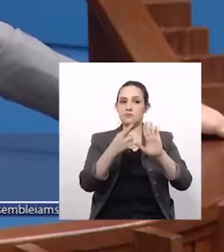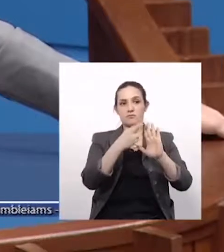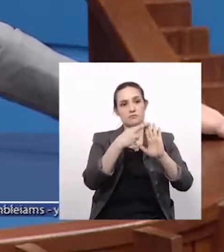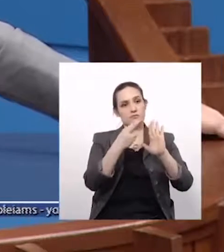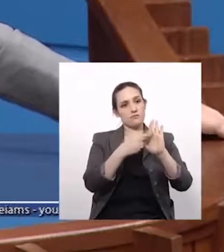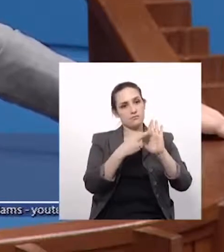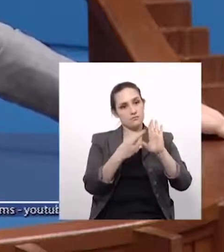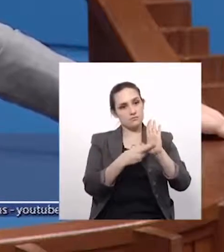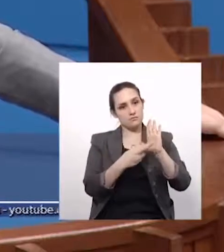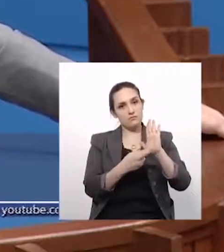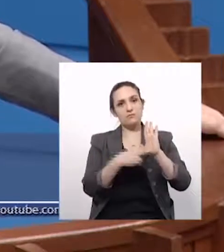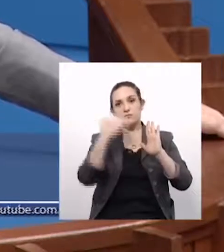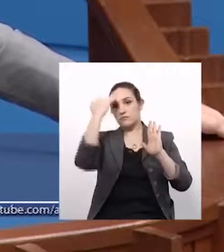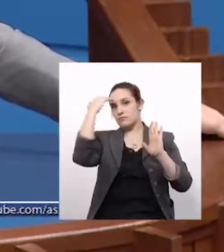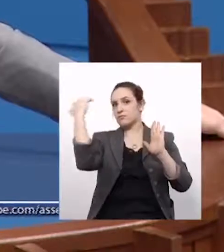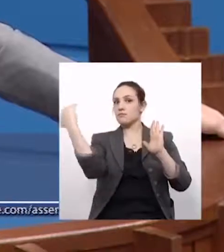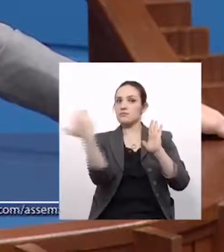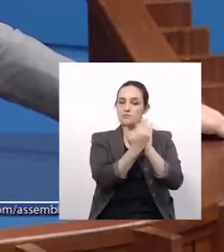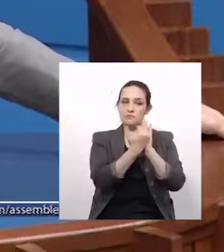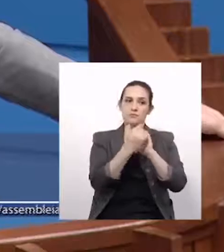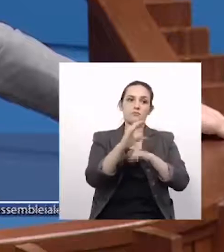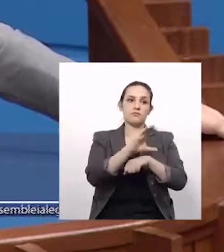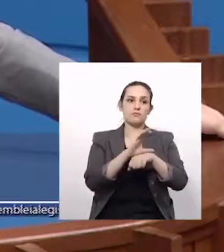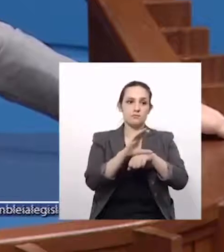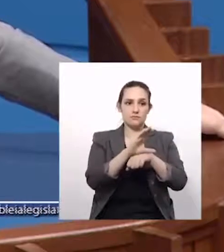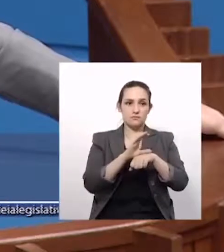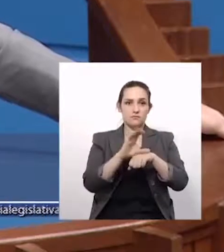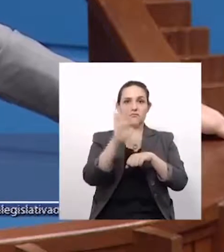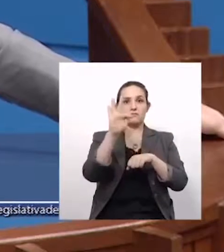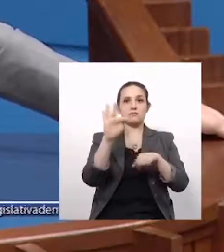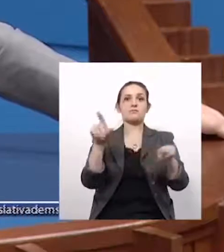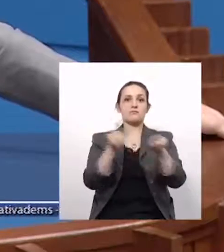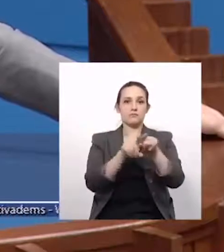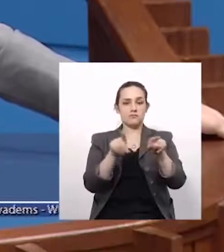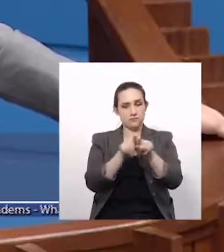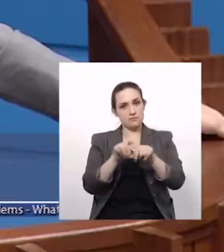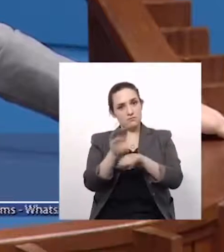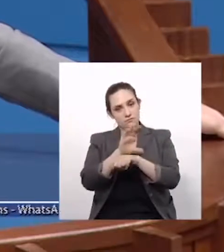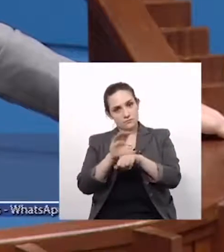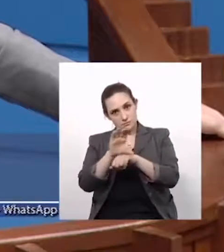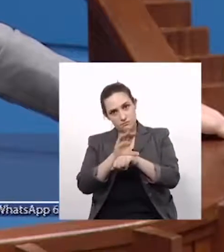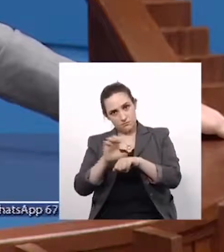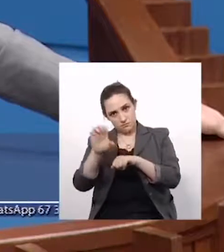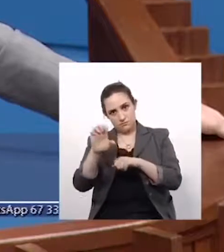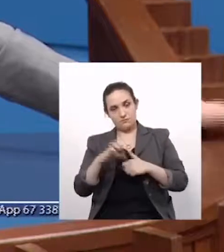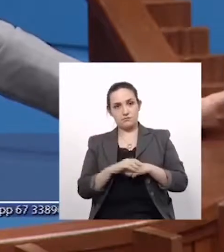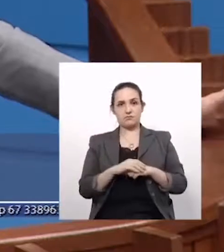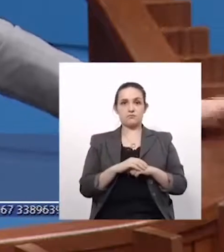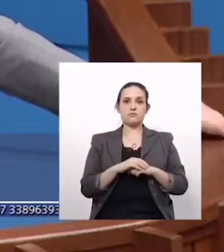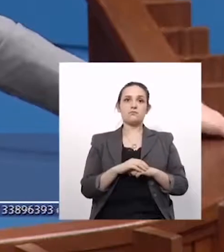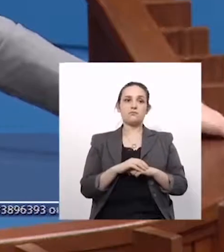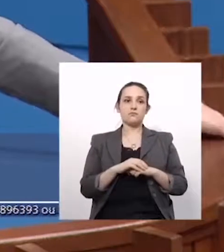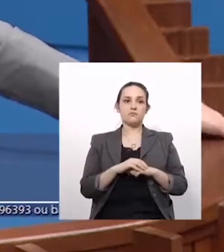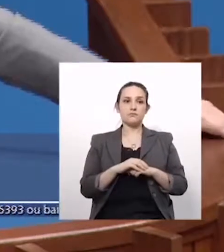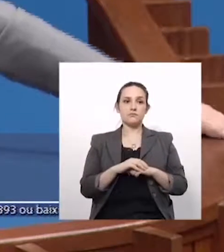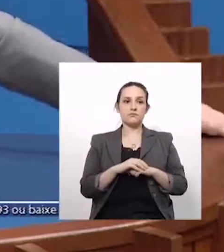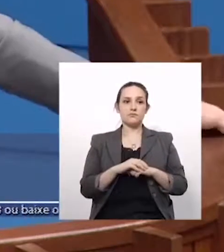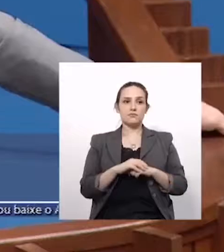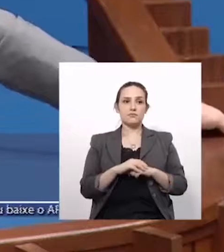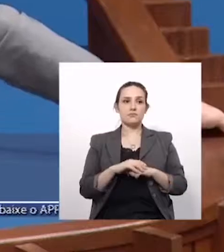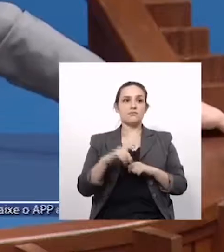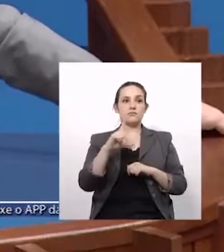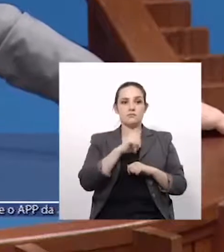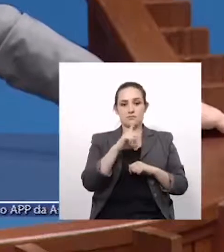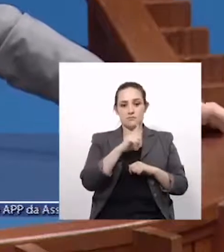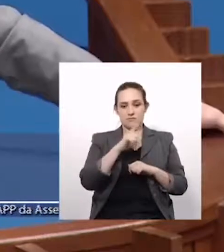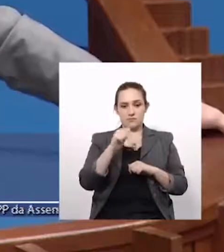requisitos exigidos pela Constituição Federal e pela Constituição Estadual. Nós tivemos aqui nesta